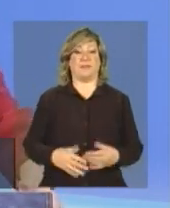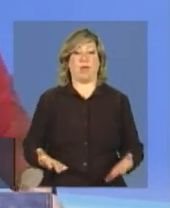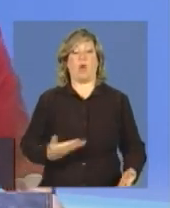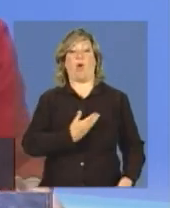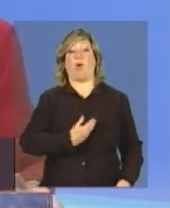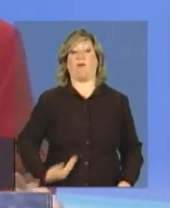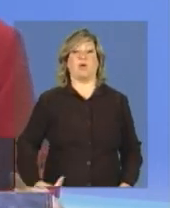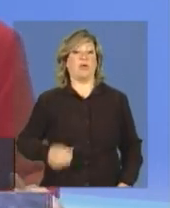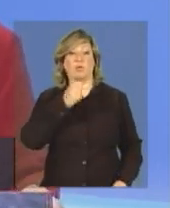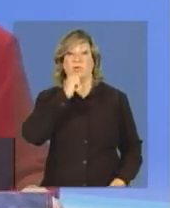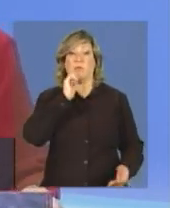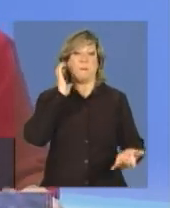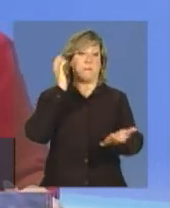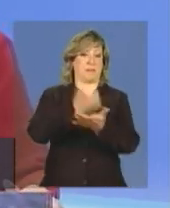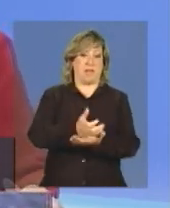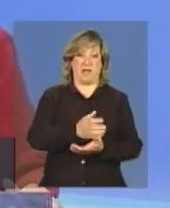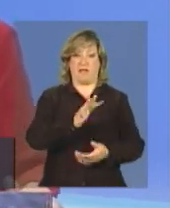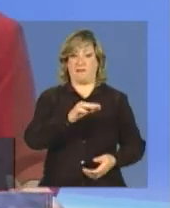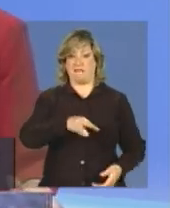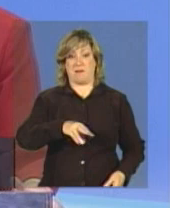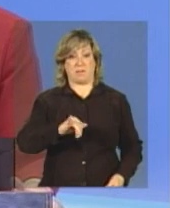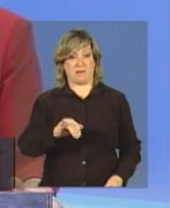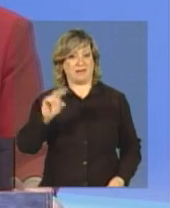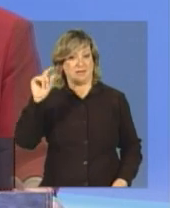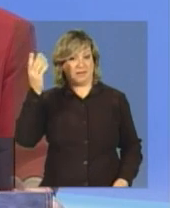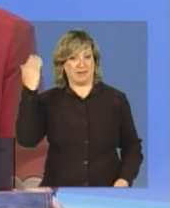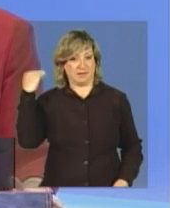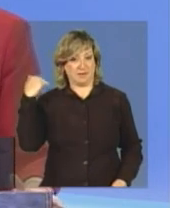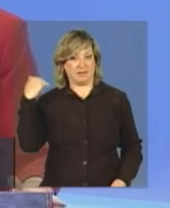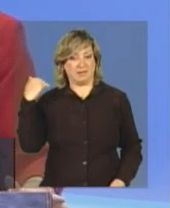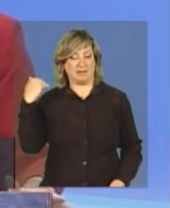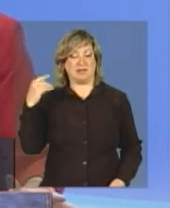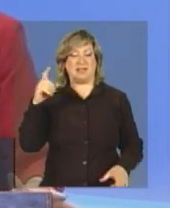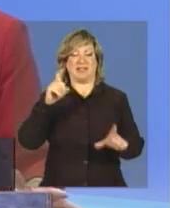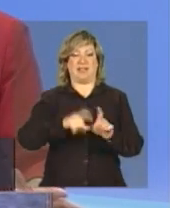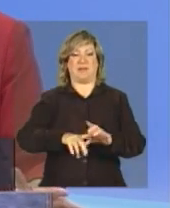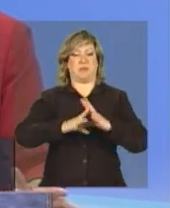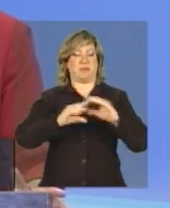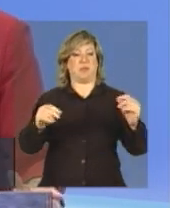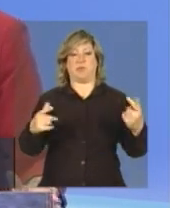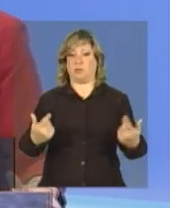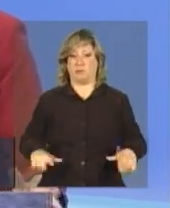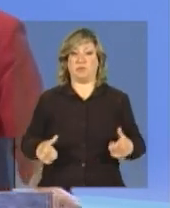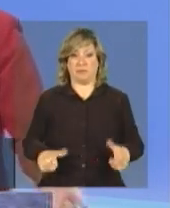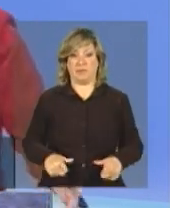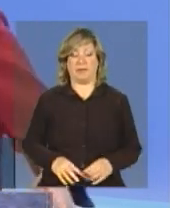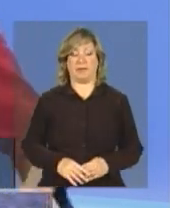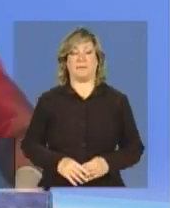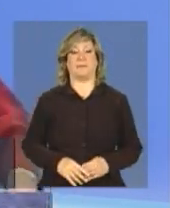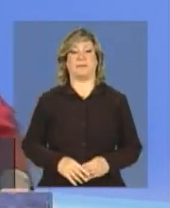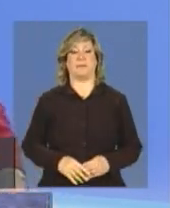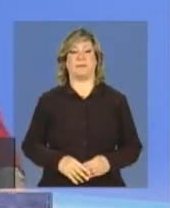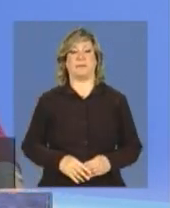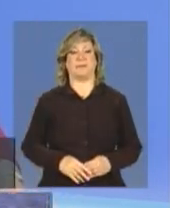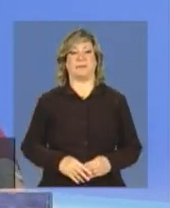governo ainda não tinha pago o Fundo Monetário Internacional e se livrado dele para sempre, eu acredito,